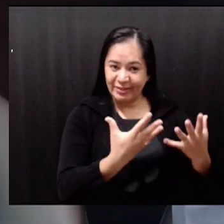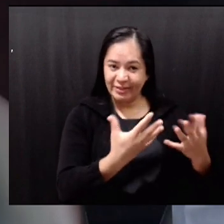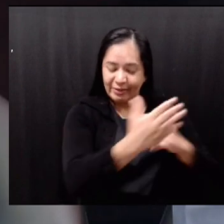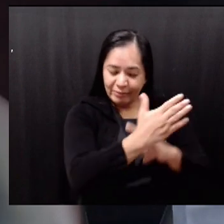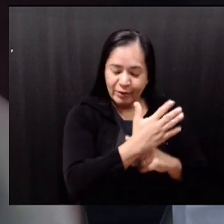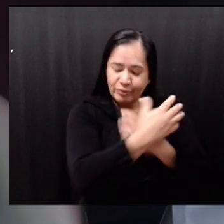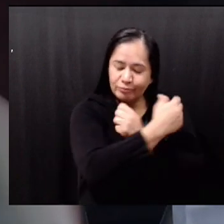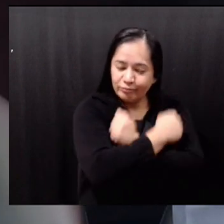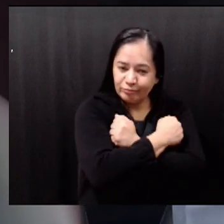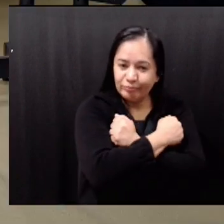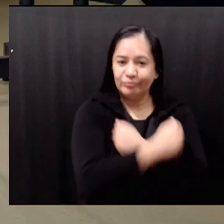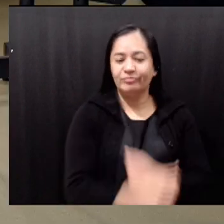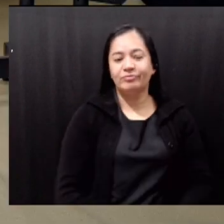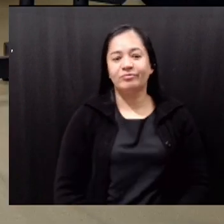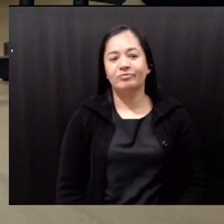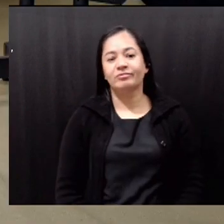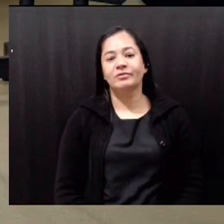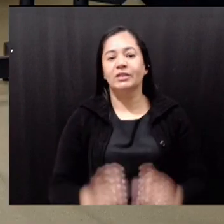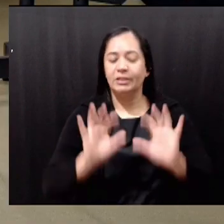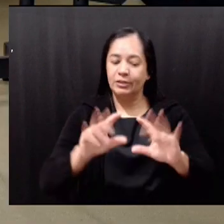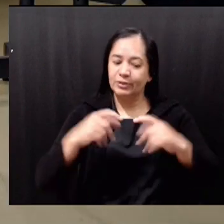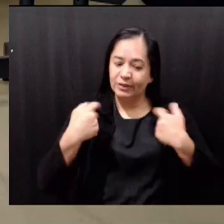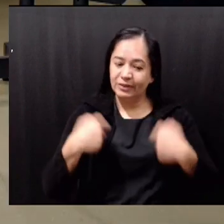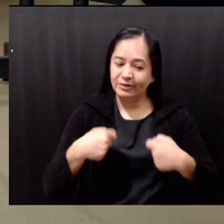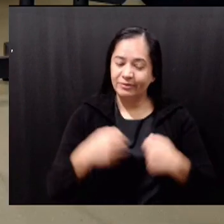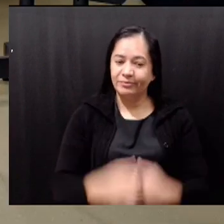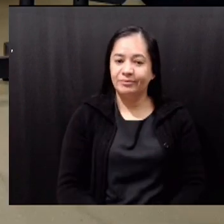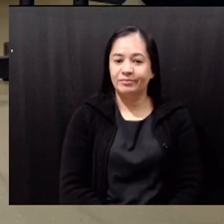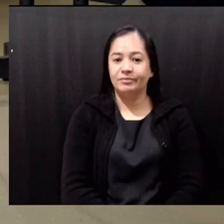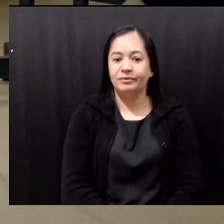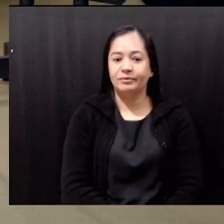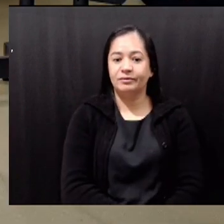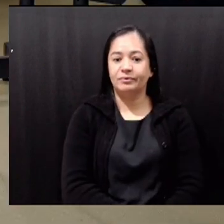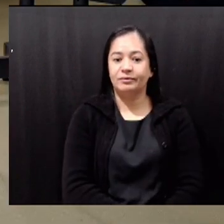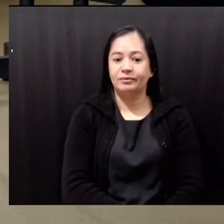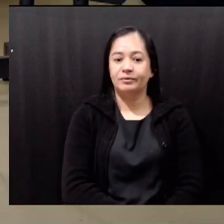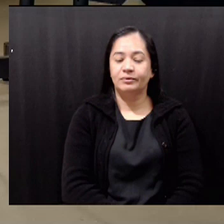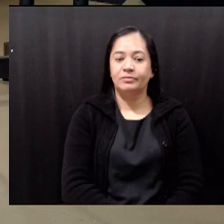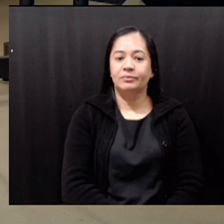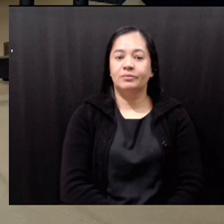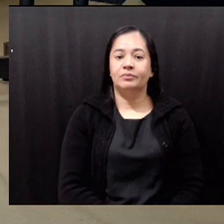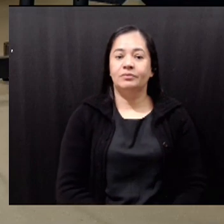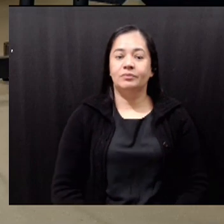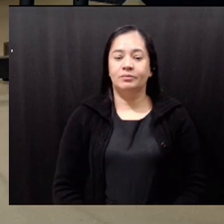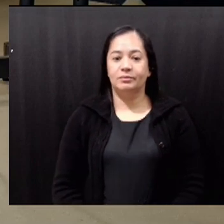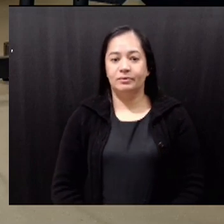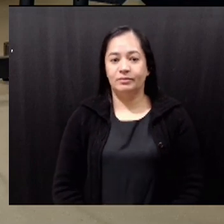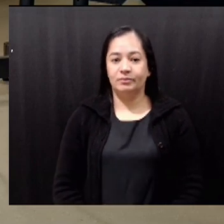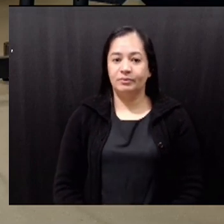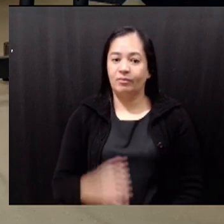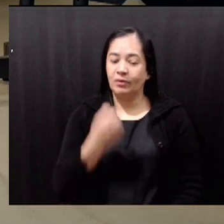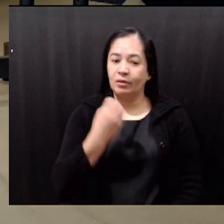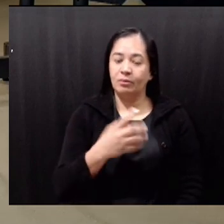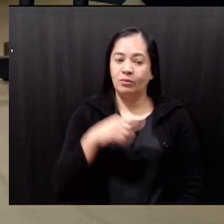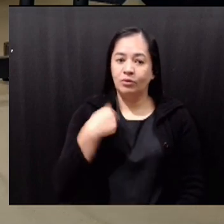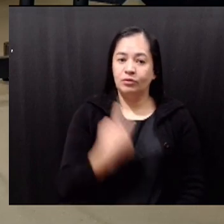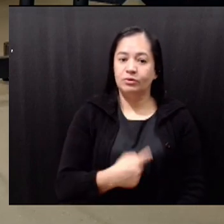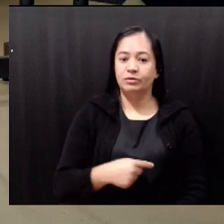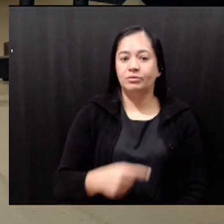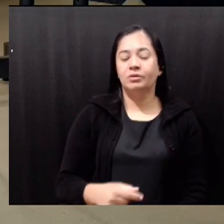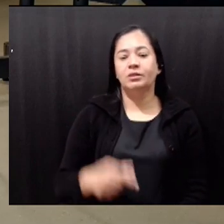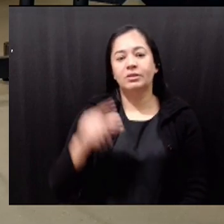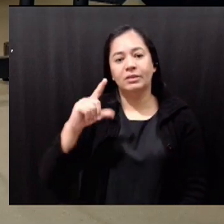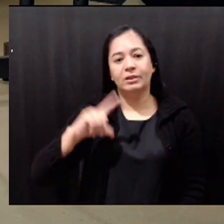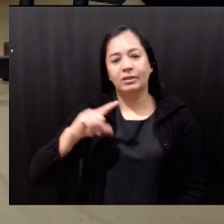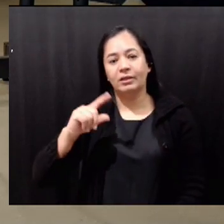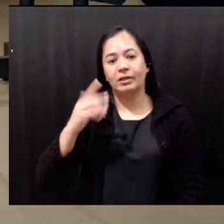necessário. Muito bom, isso é necessário e é muito bom, é E é muito muito bom a bom. gente ter, né, amigos, nem que seja os